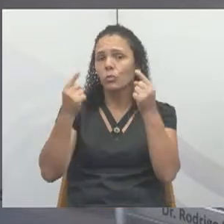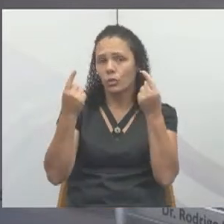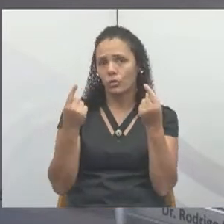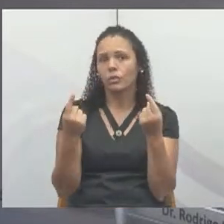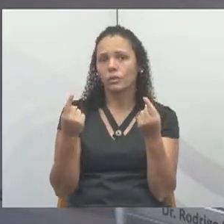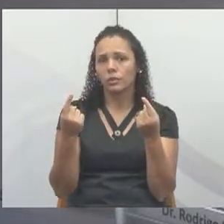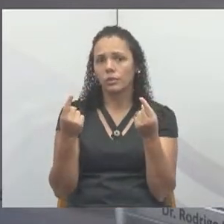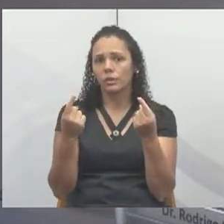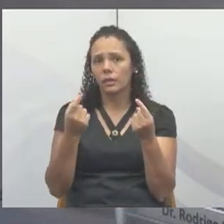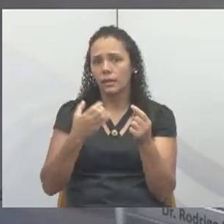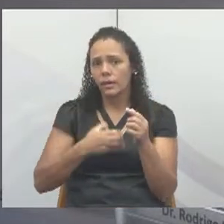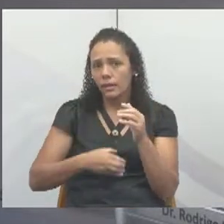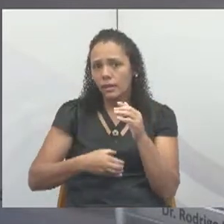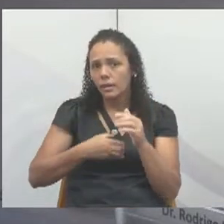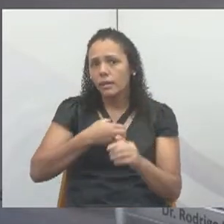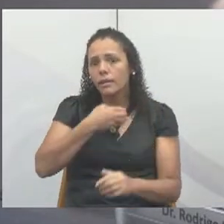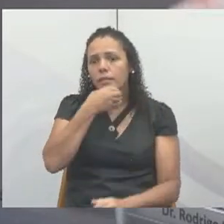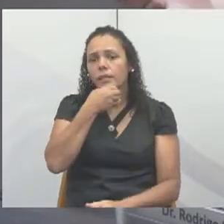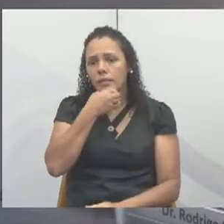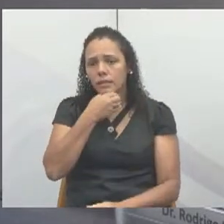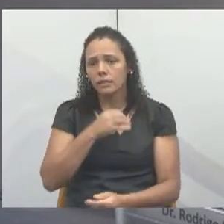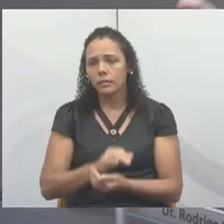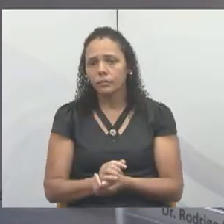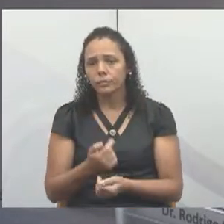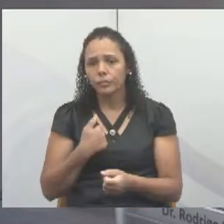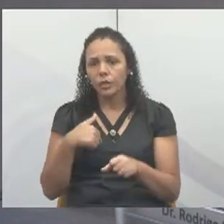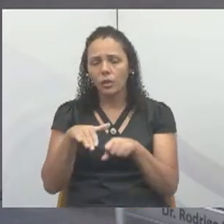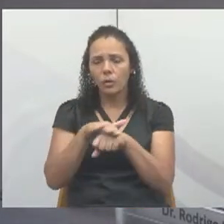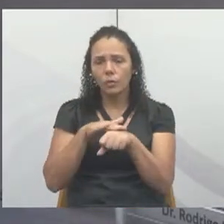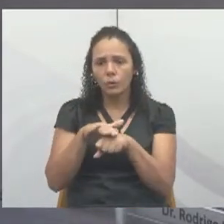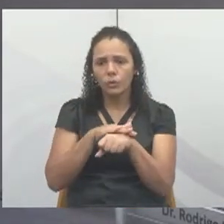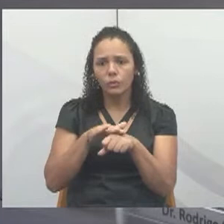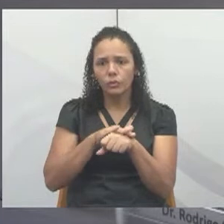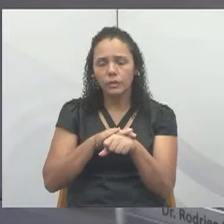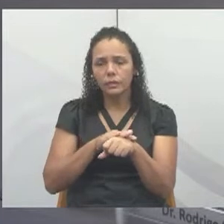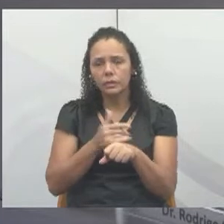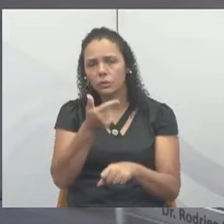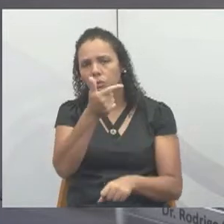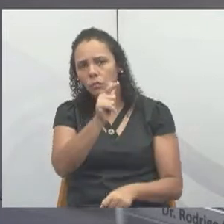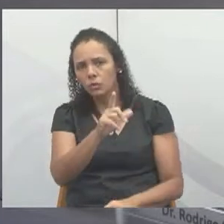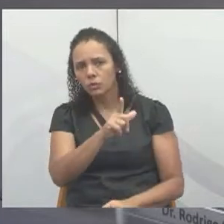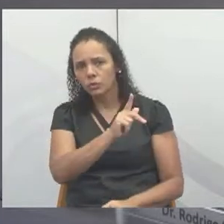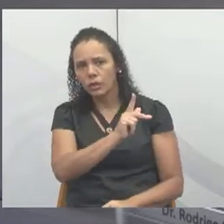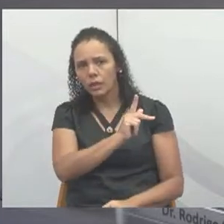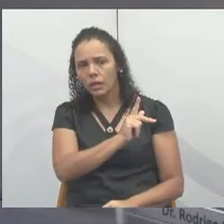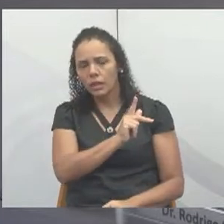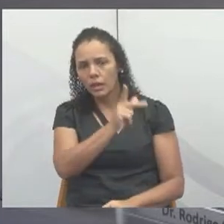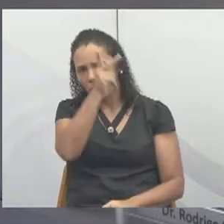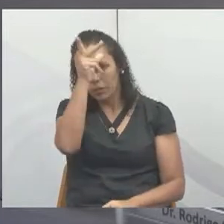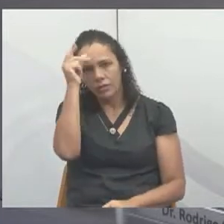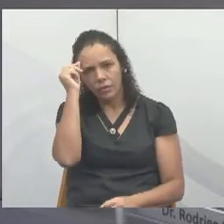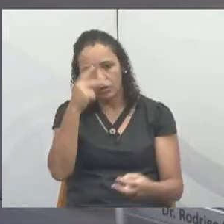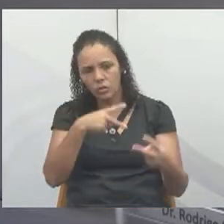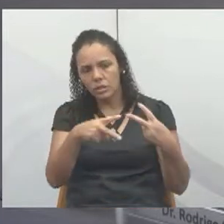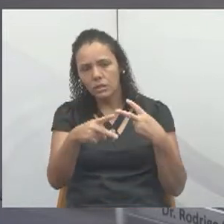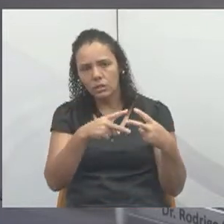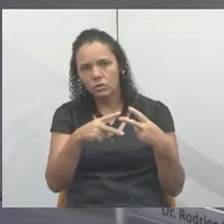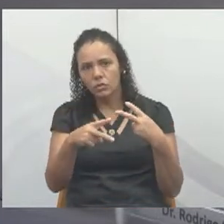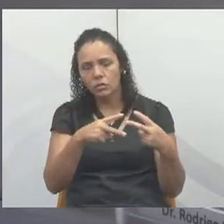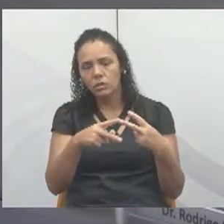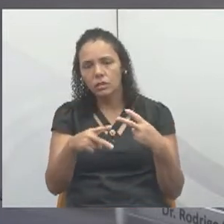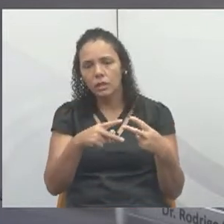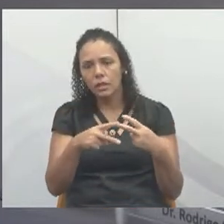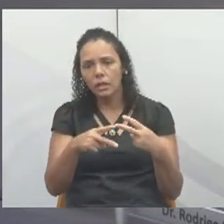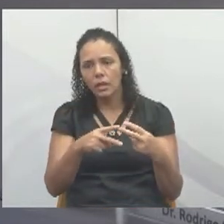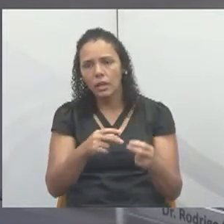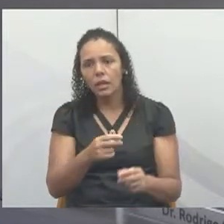vem. Tive a oportunidade de estar conversando com o Felício e com o Anderson. São José teve um superávit de 63 milhões